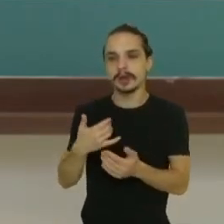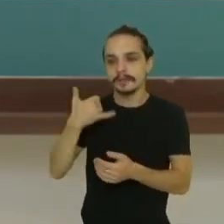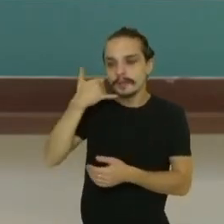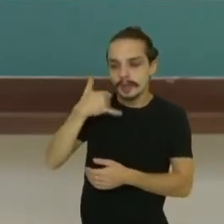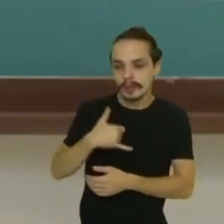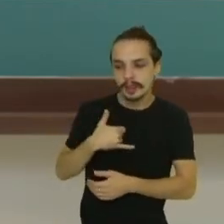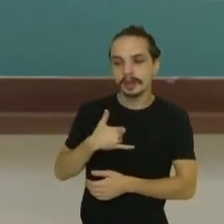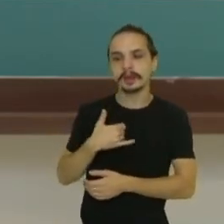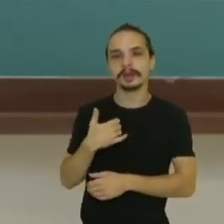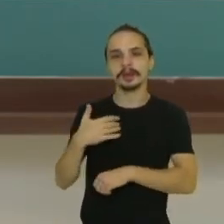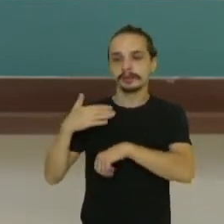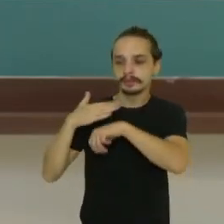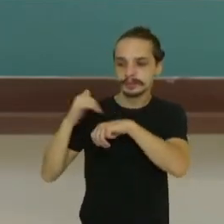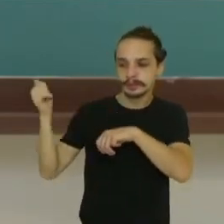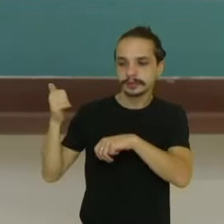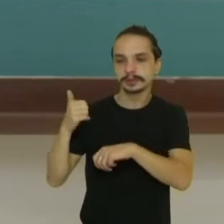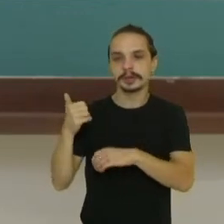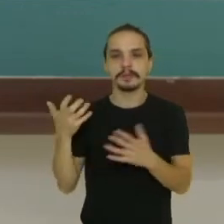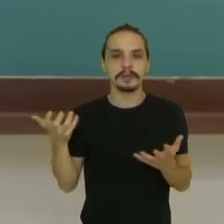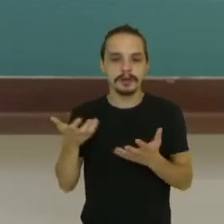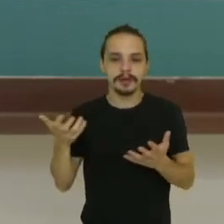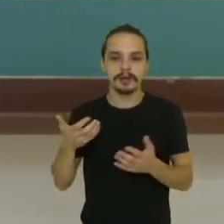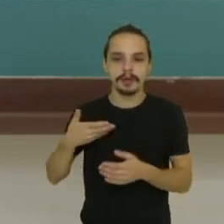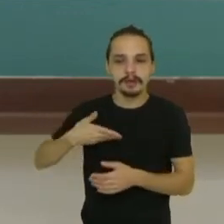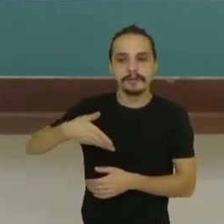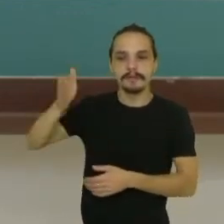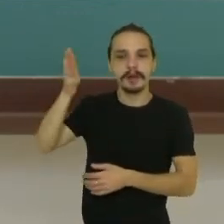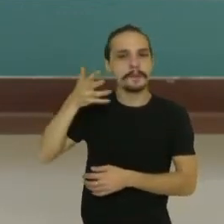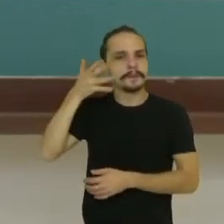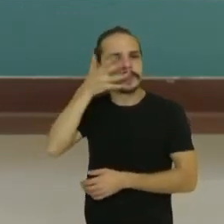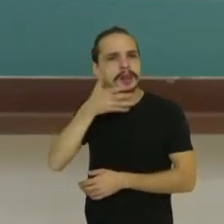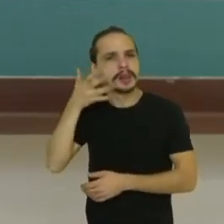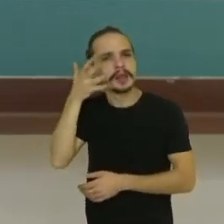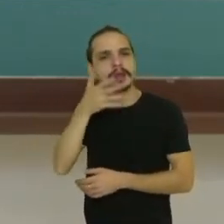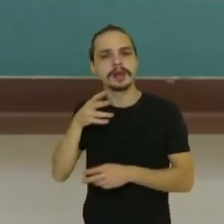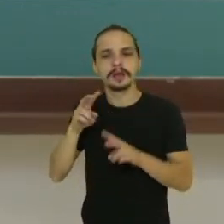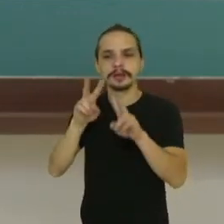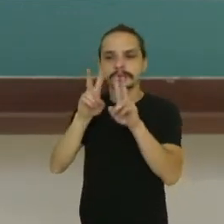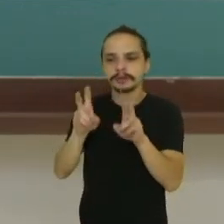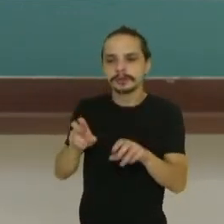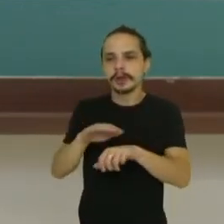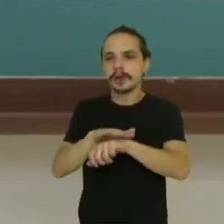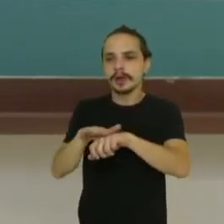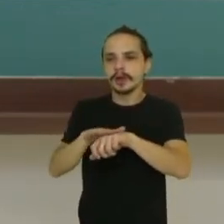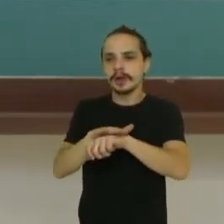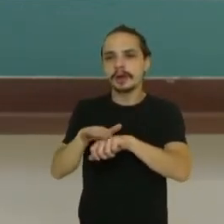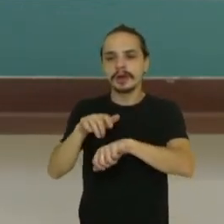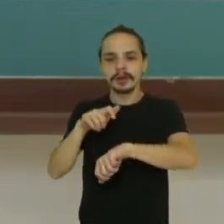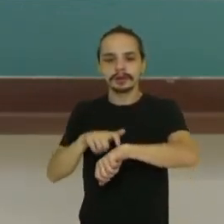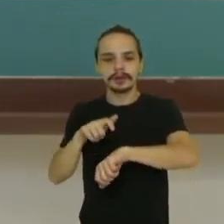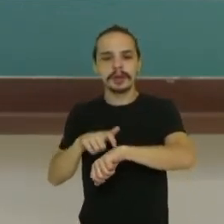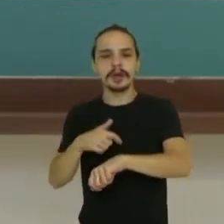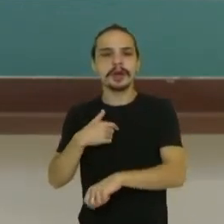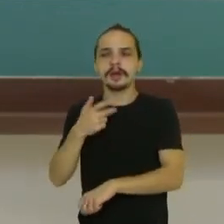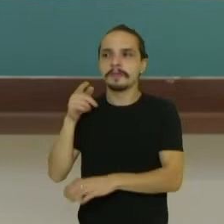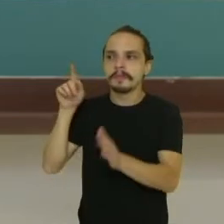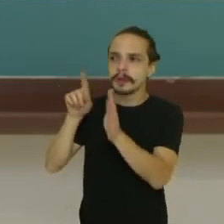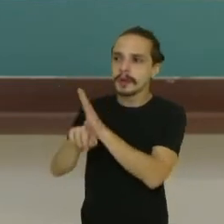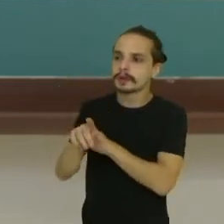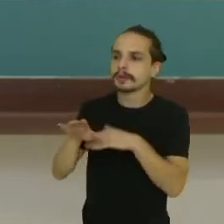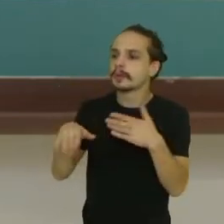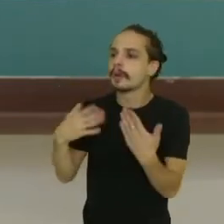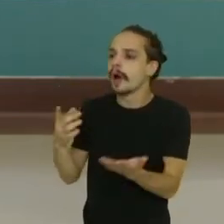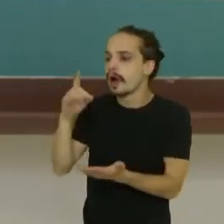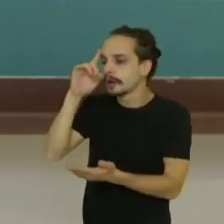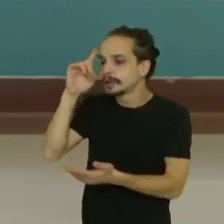né Nós queremos uma palestra né que você viesse conversar com os nossos alunos sobre gestão do tempo e daí é de igual a qual dia a na